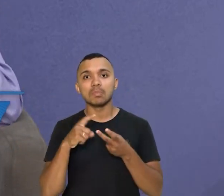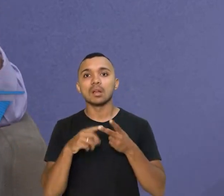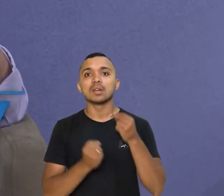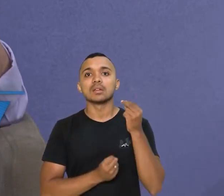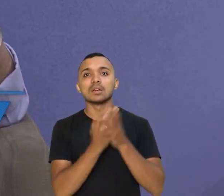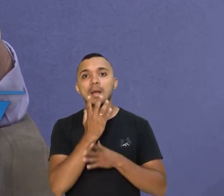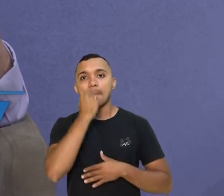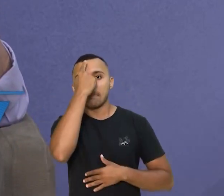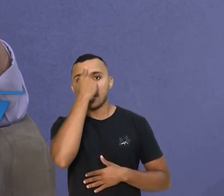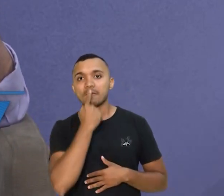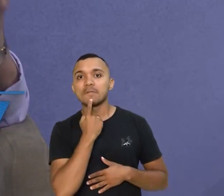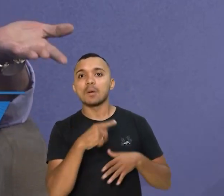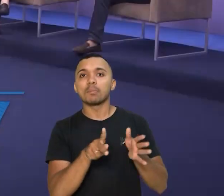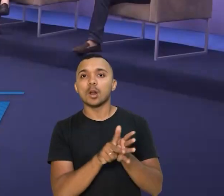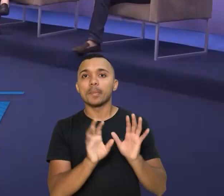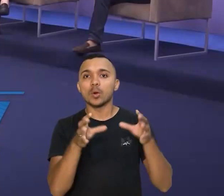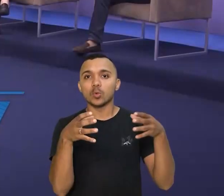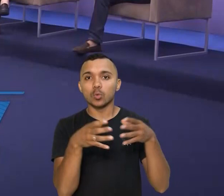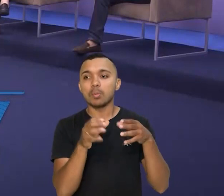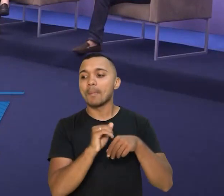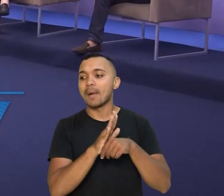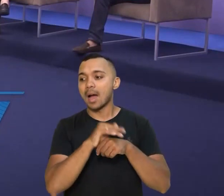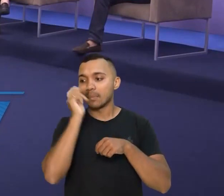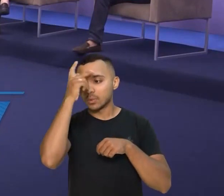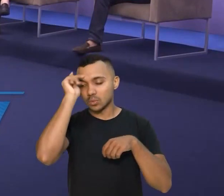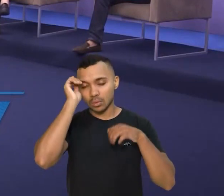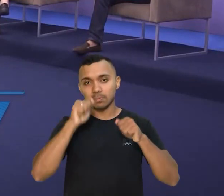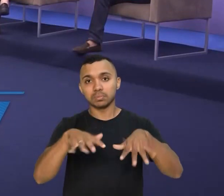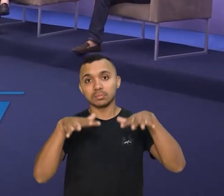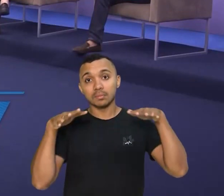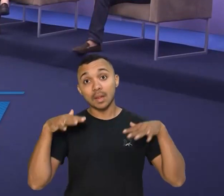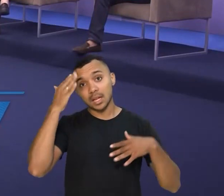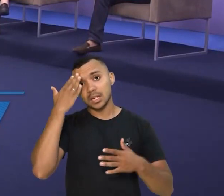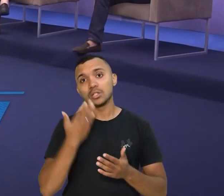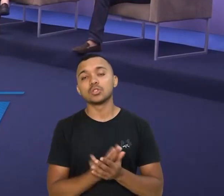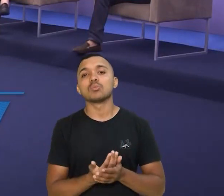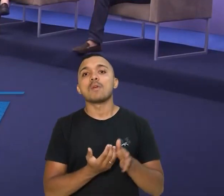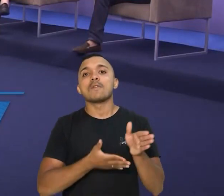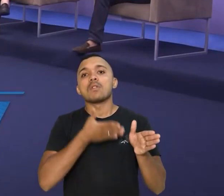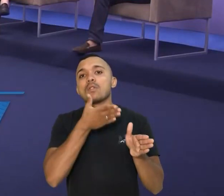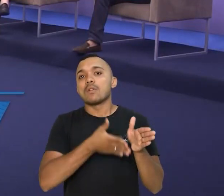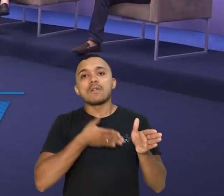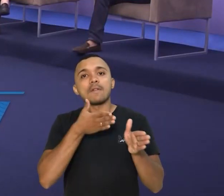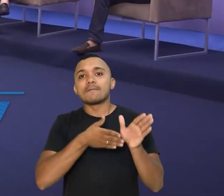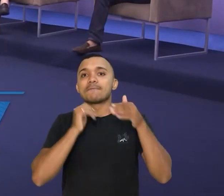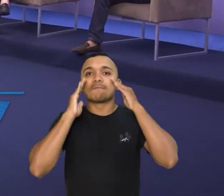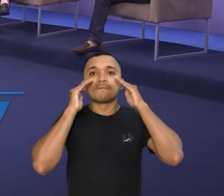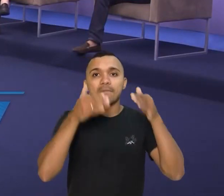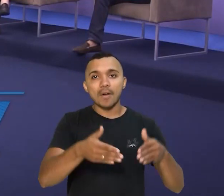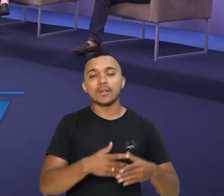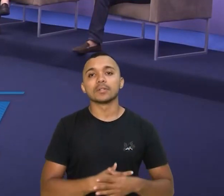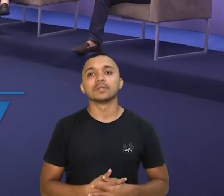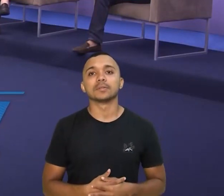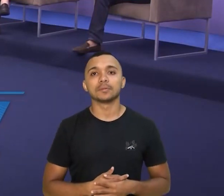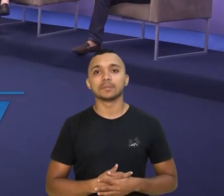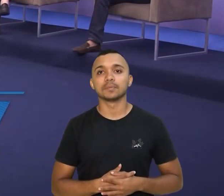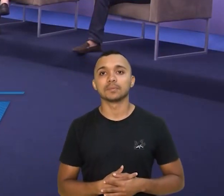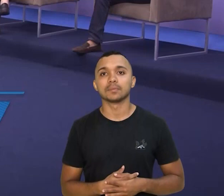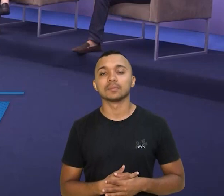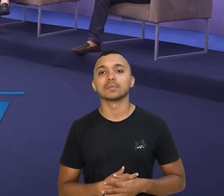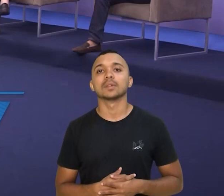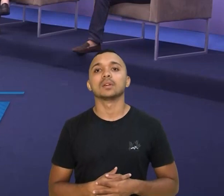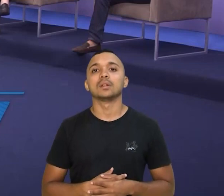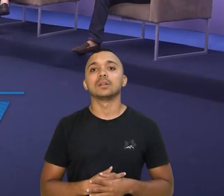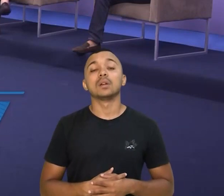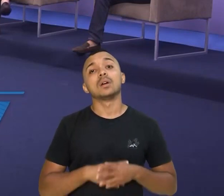de um clube. Aumentar a sua torcida. Exatamente. Eu acho que o Ferroviário tem que mirar, ir para C, claro, agora, e depois buscar uma B